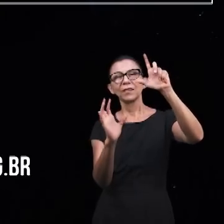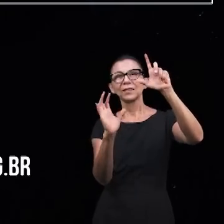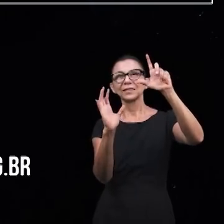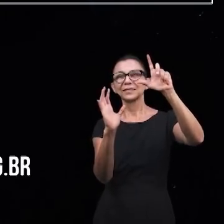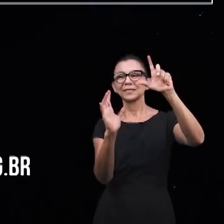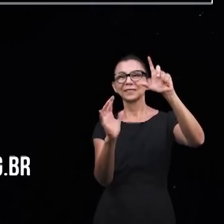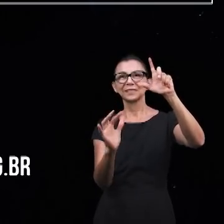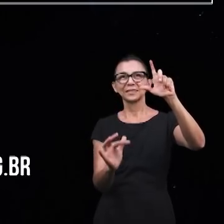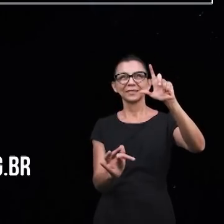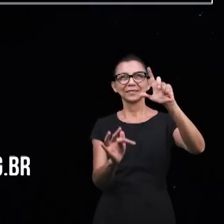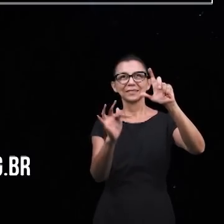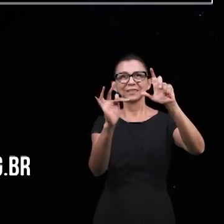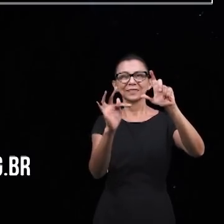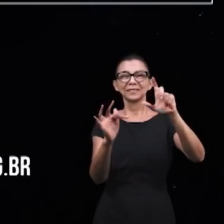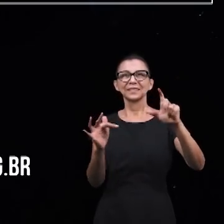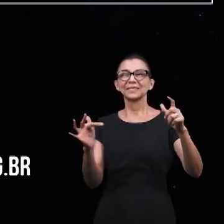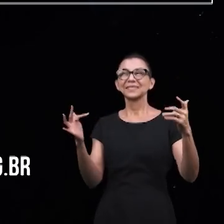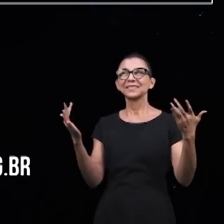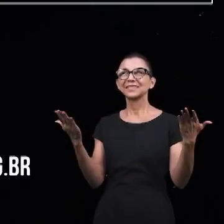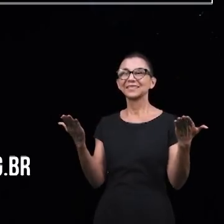em mim